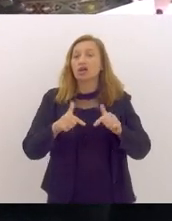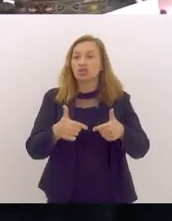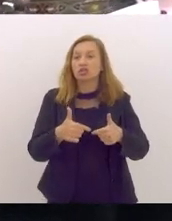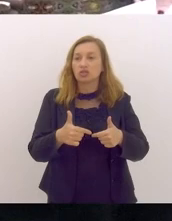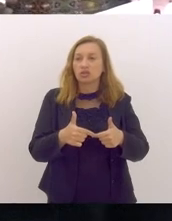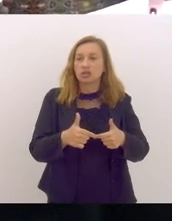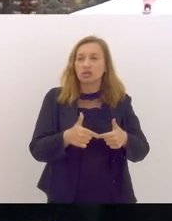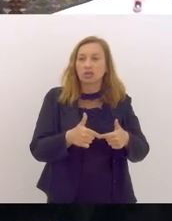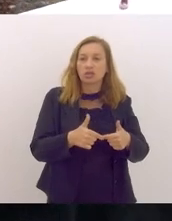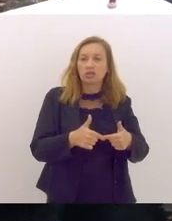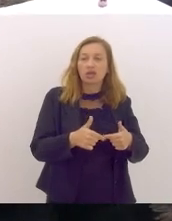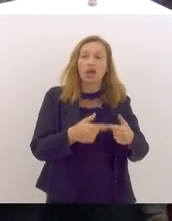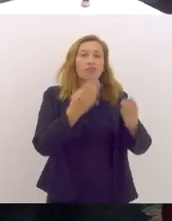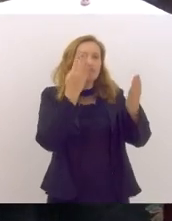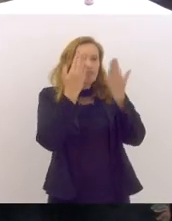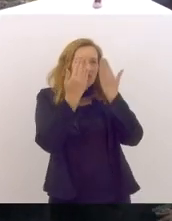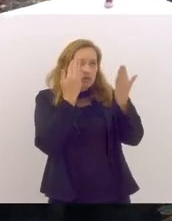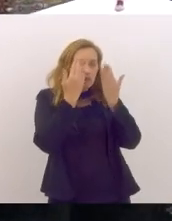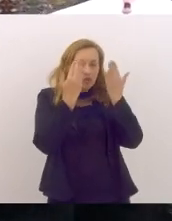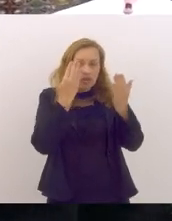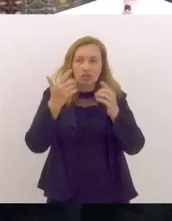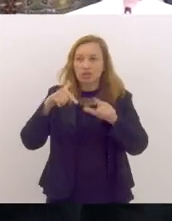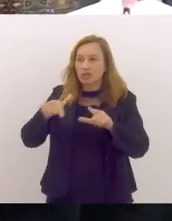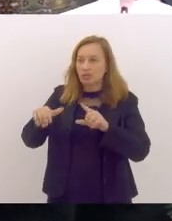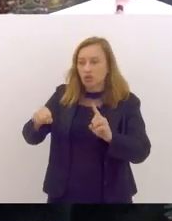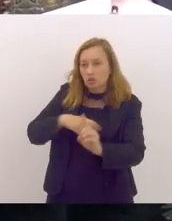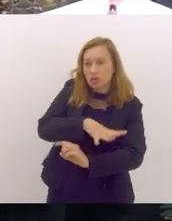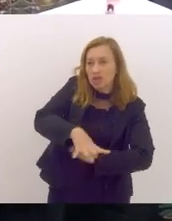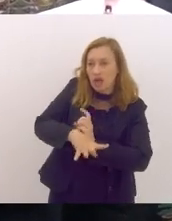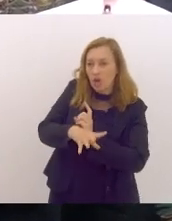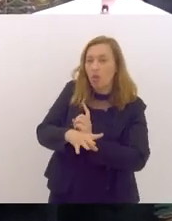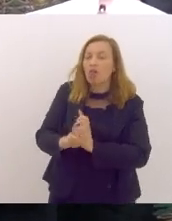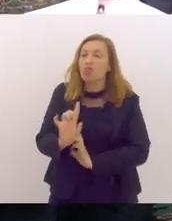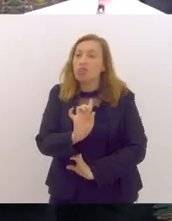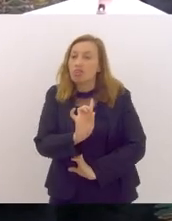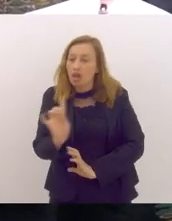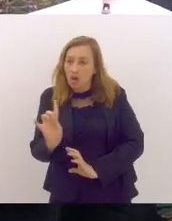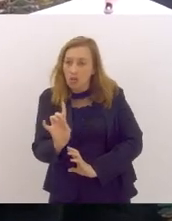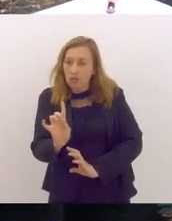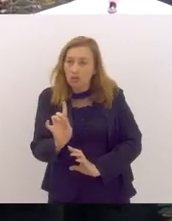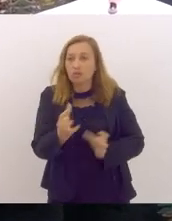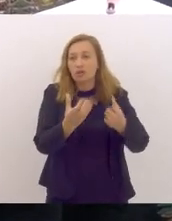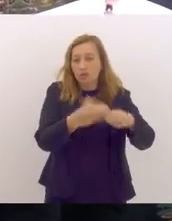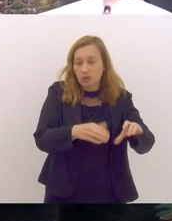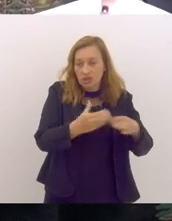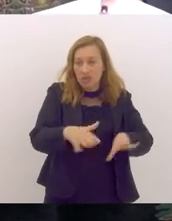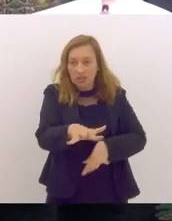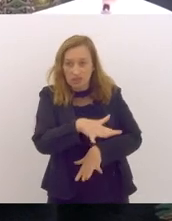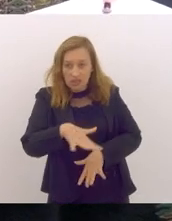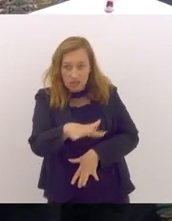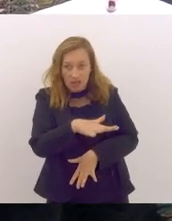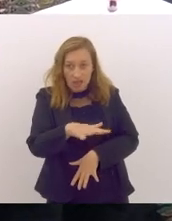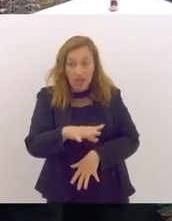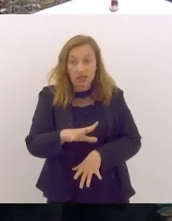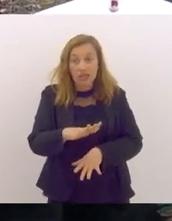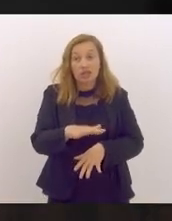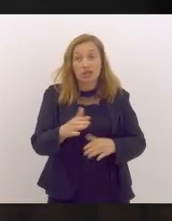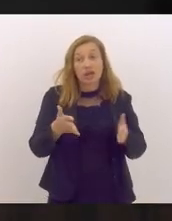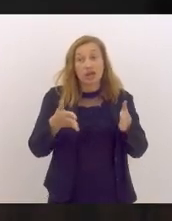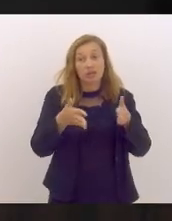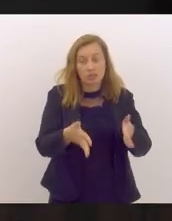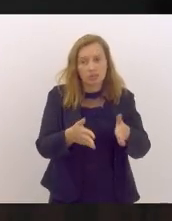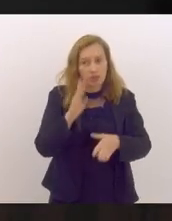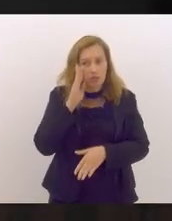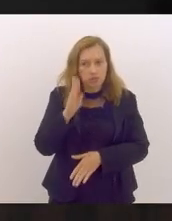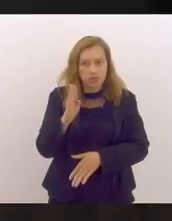Residentes, por exemplo, em psicologia, em serviço social, não quando houver concursado dessas áreas. Não, não dá, olha só. Das áreas específicas, eu já aprendi